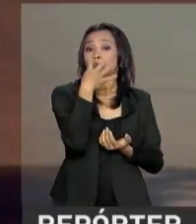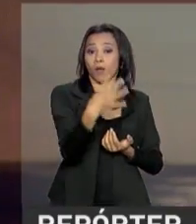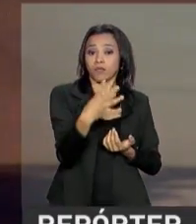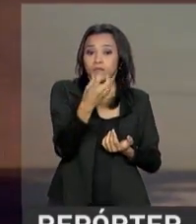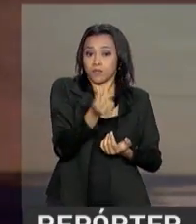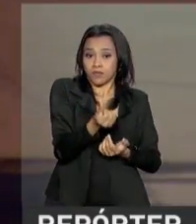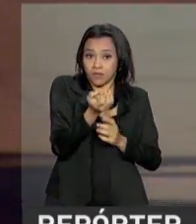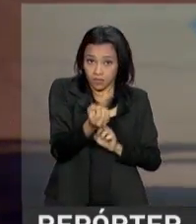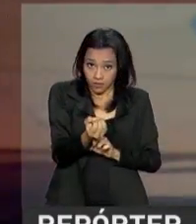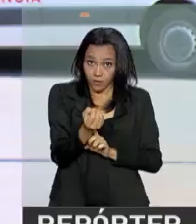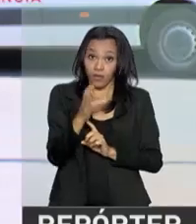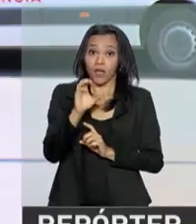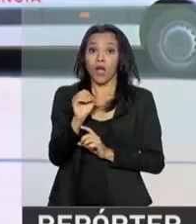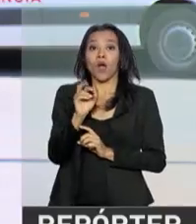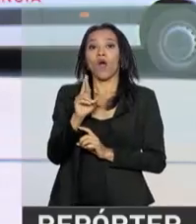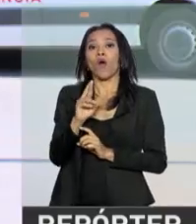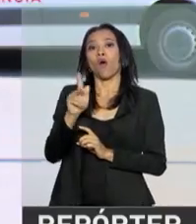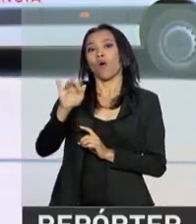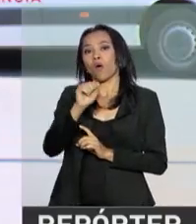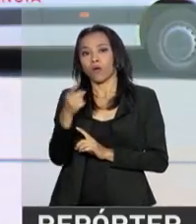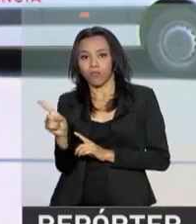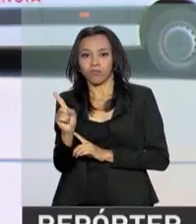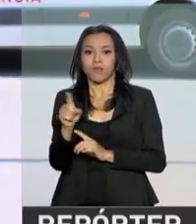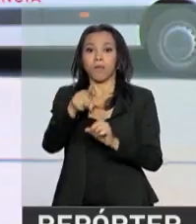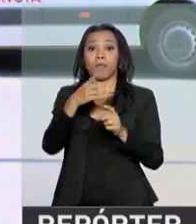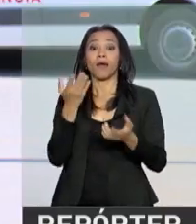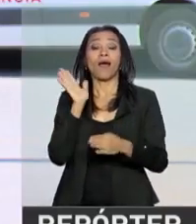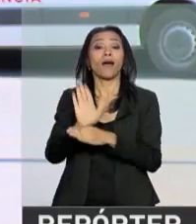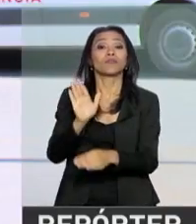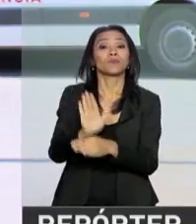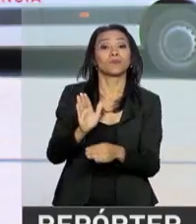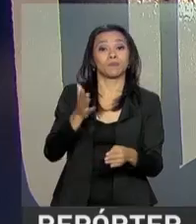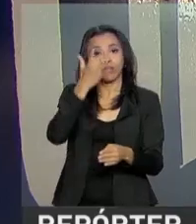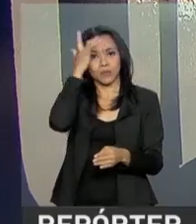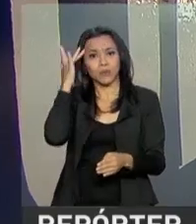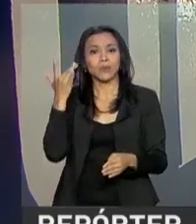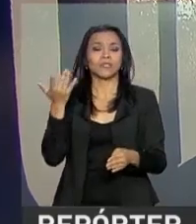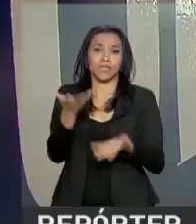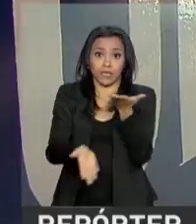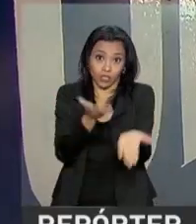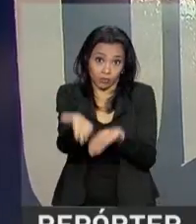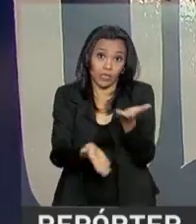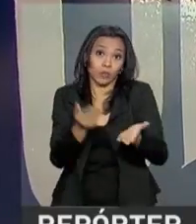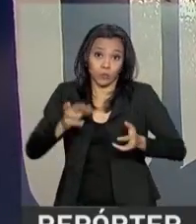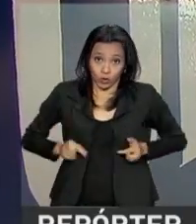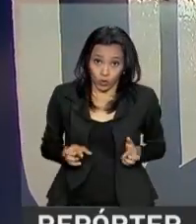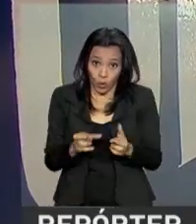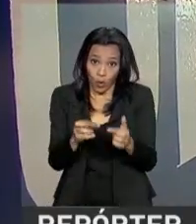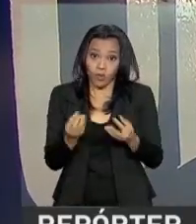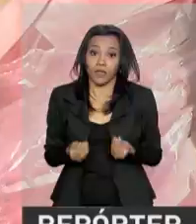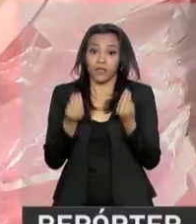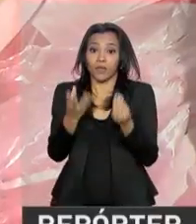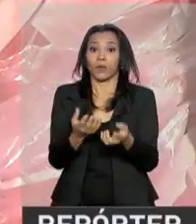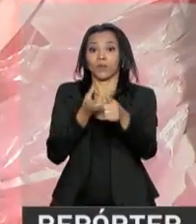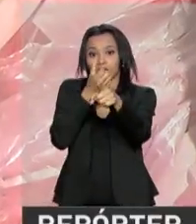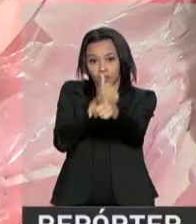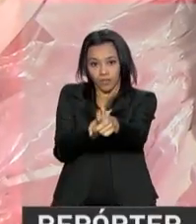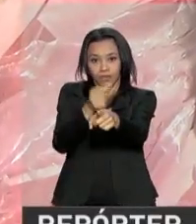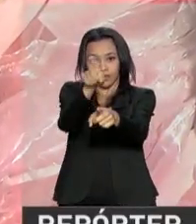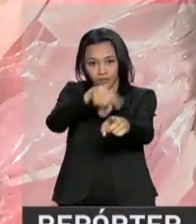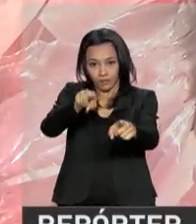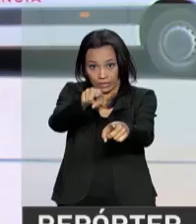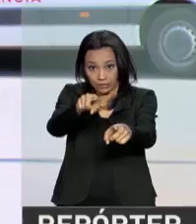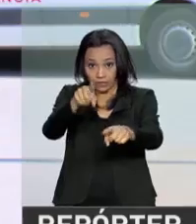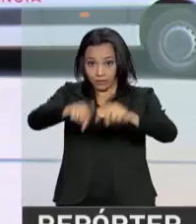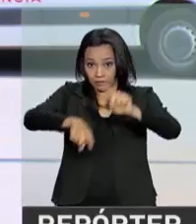460 órgãos. Para atender os pacientes com câncer, o Ministério da Saúde entregou 6 aceleradores lineares em diferentes